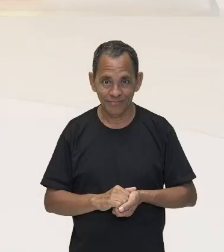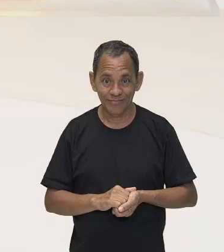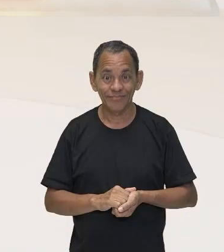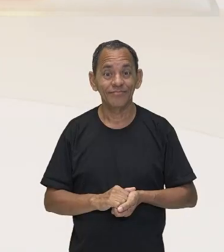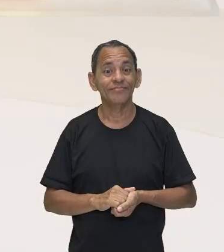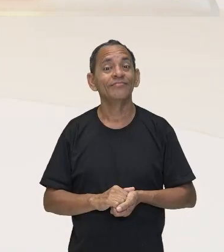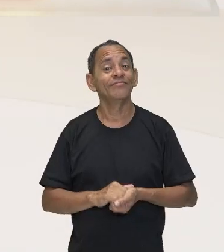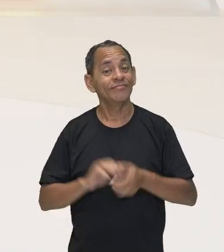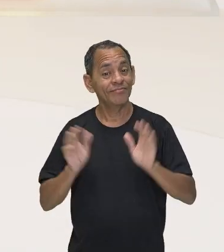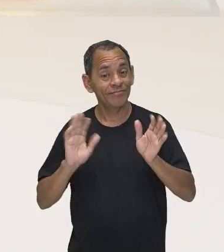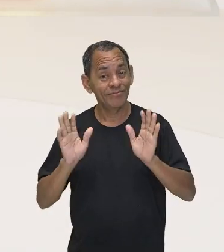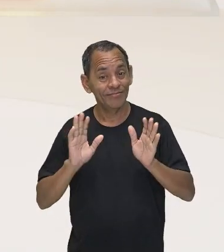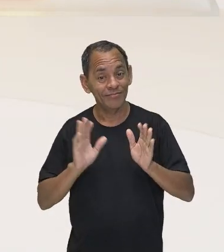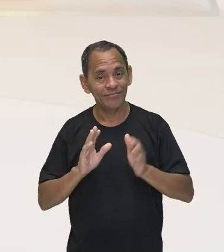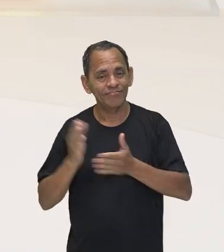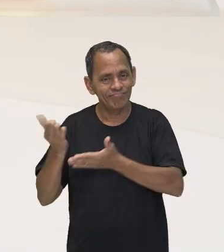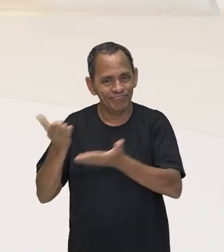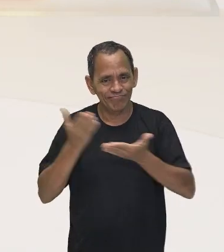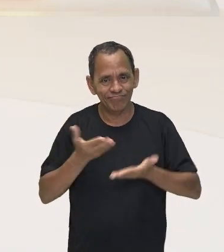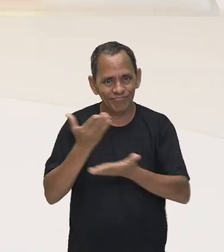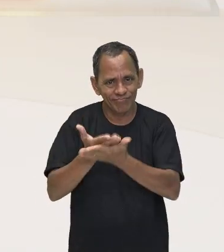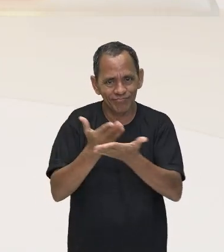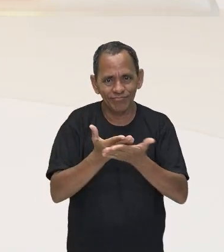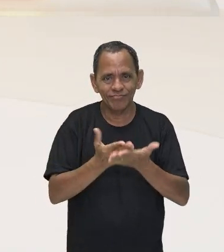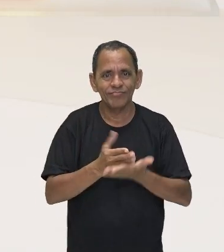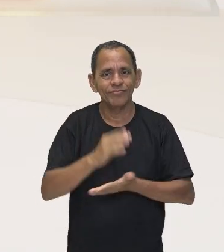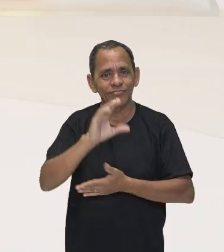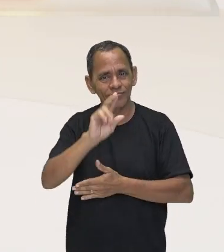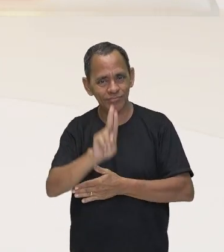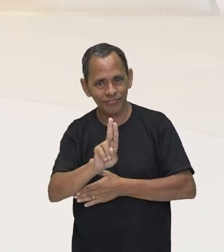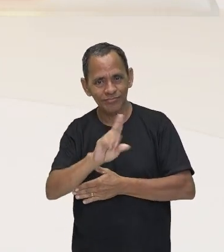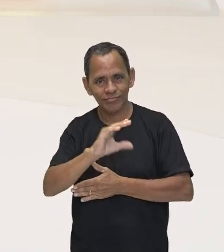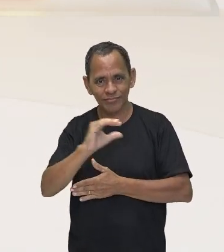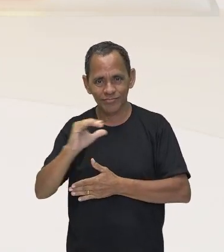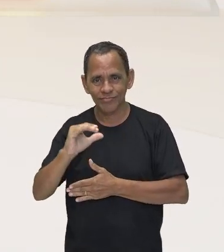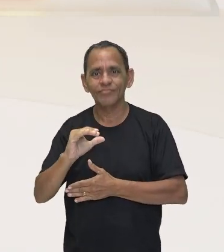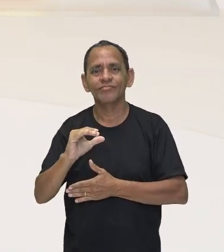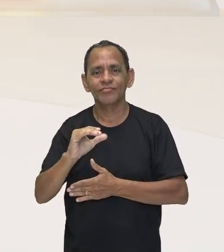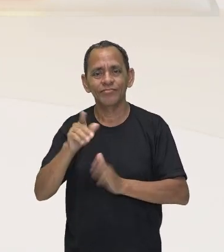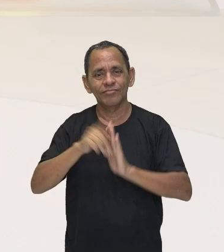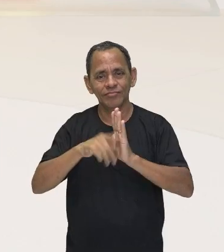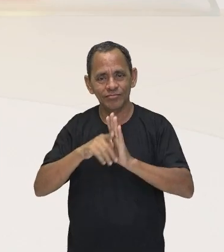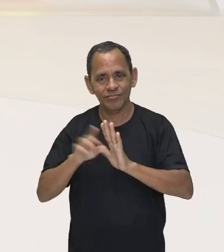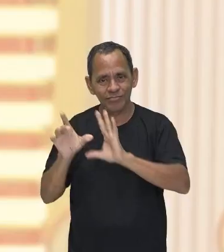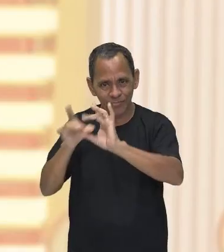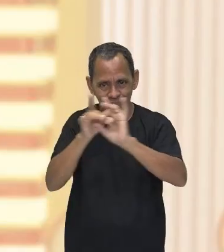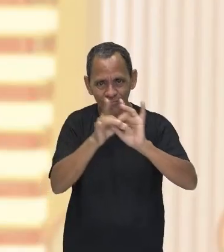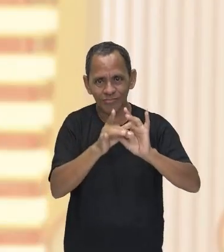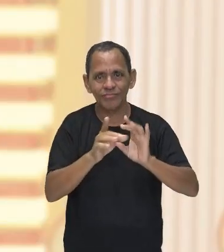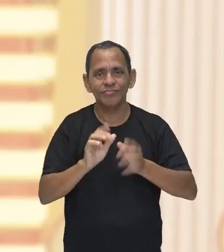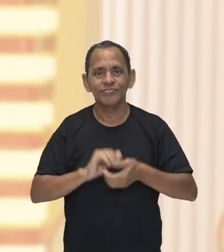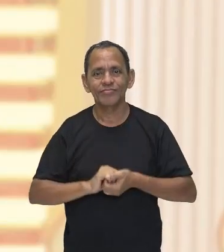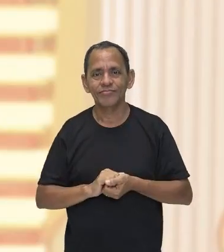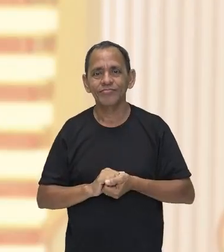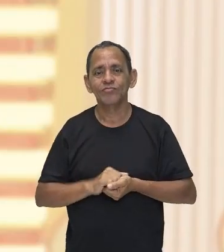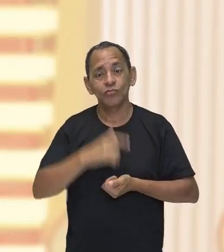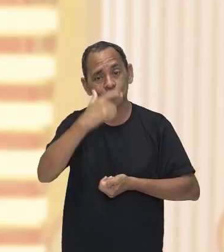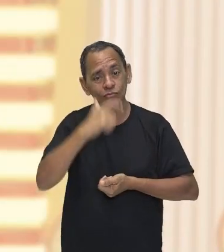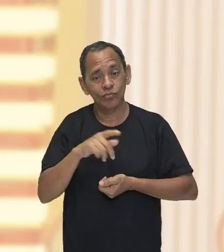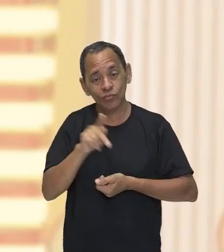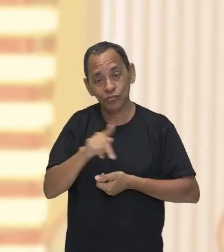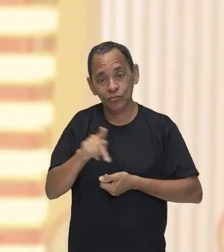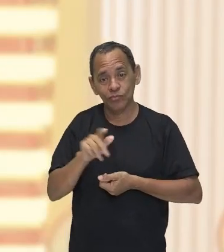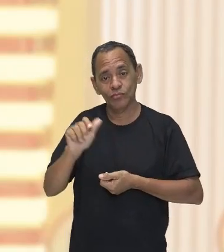Sejam bem-vindos a mais uma aula da nossa Unidade Curricular Comum Projetos Integradores. Eu sou a